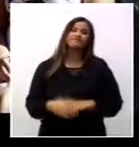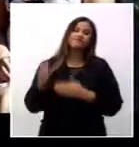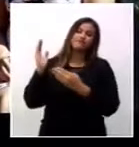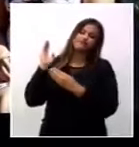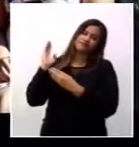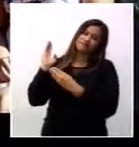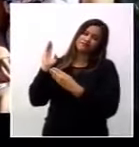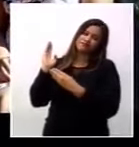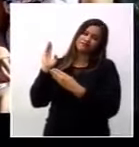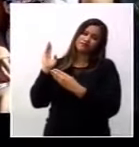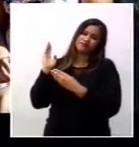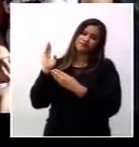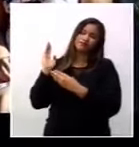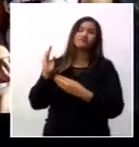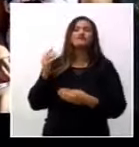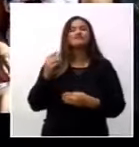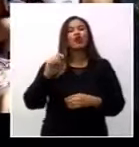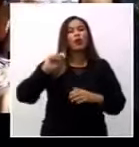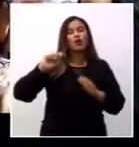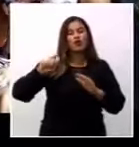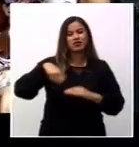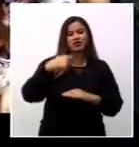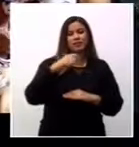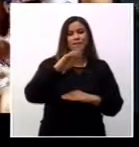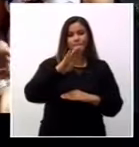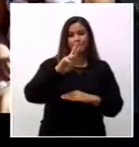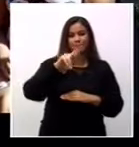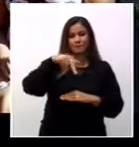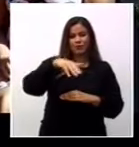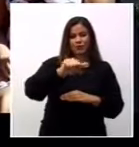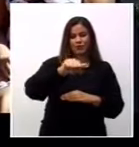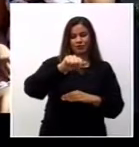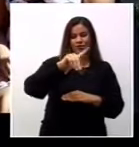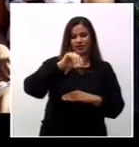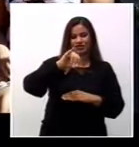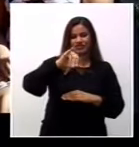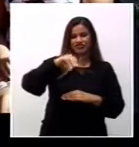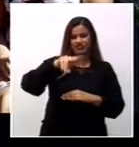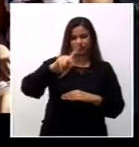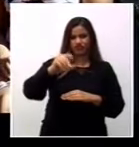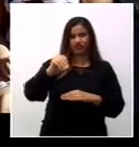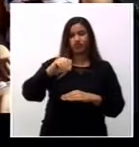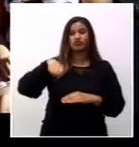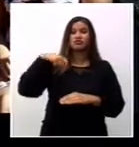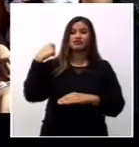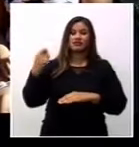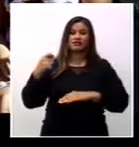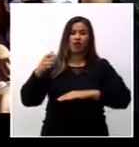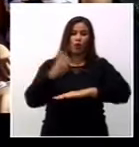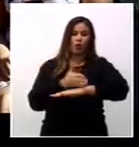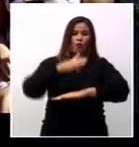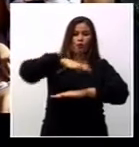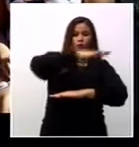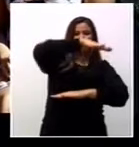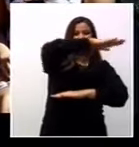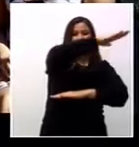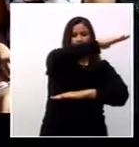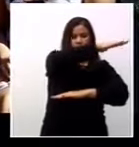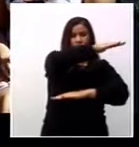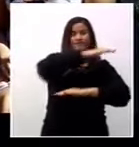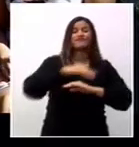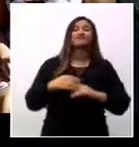daqui é a imagem de Brumadinho, um município em Minas Gerais que sofreu um desastre ambiental ocasionado